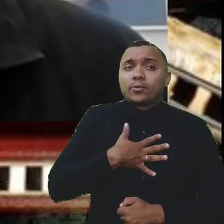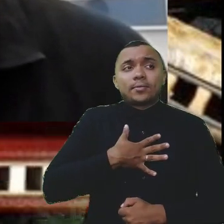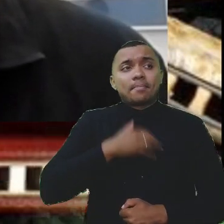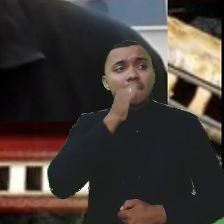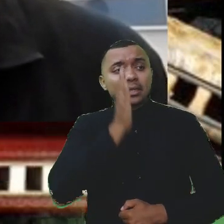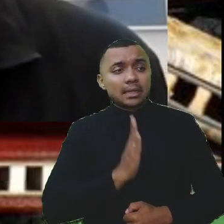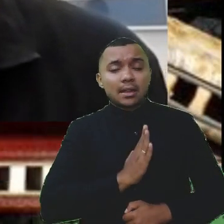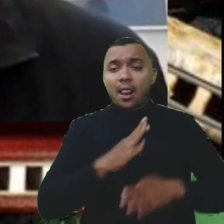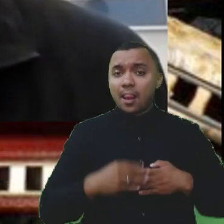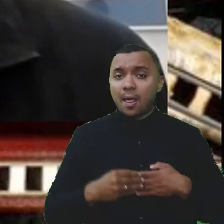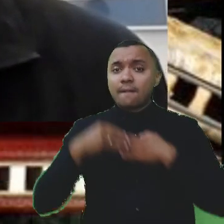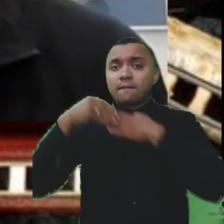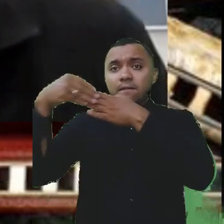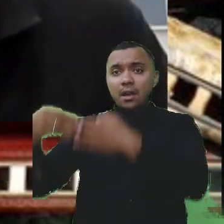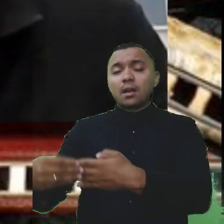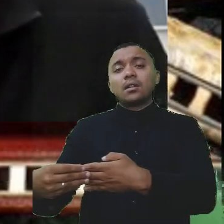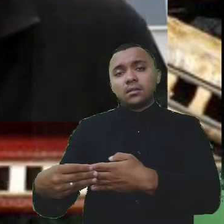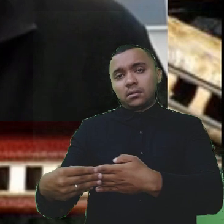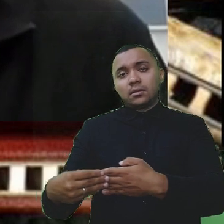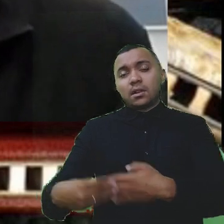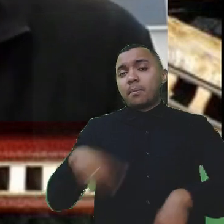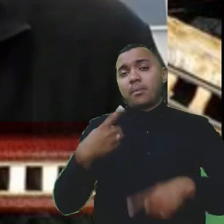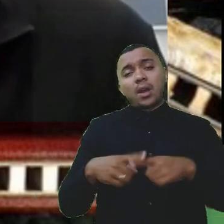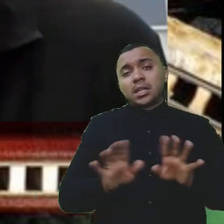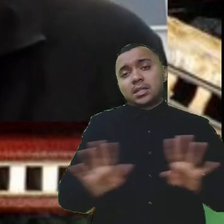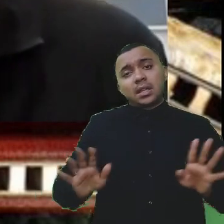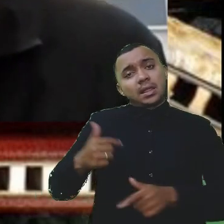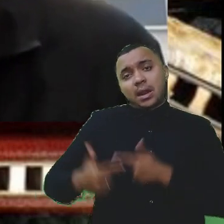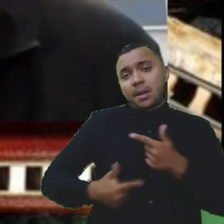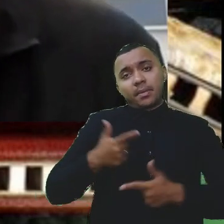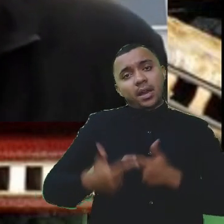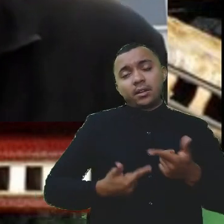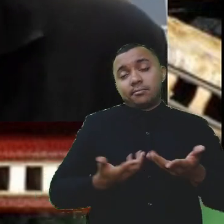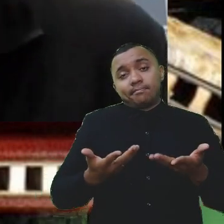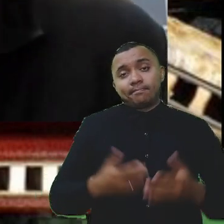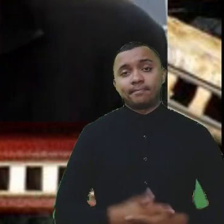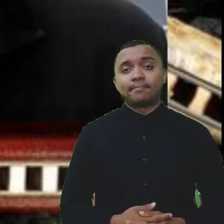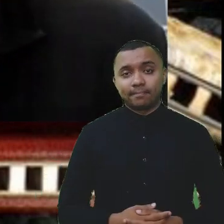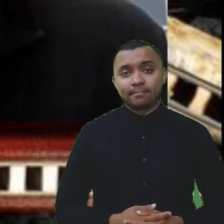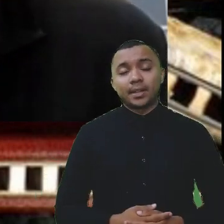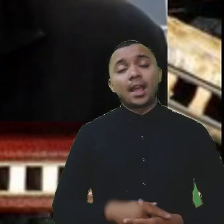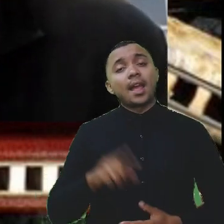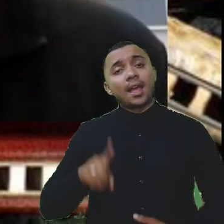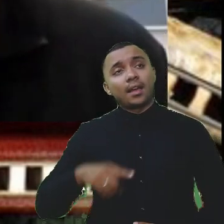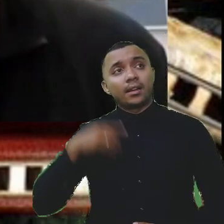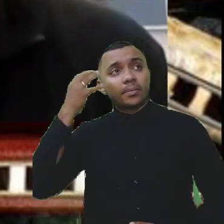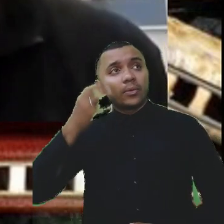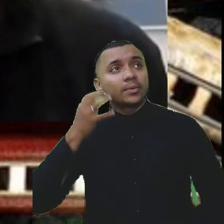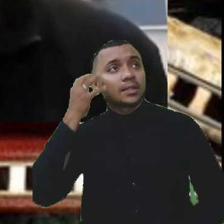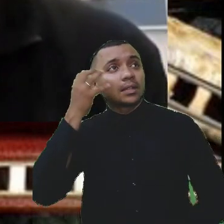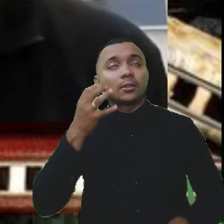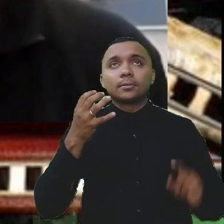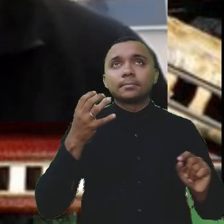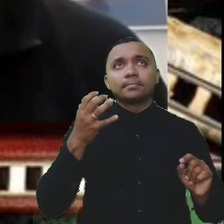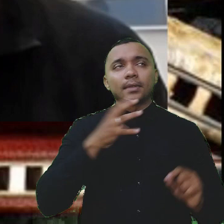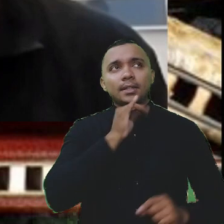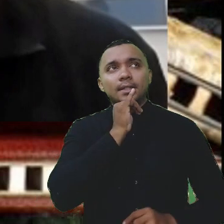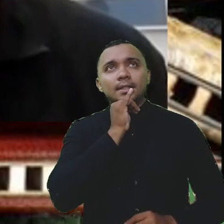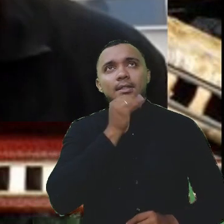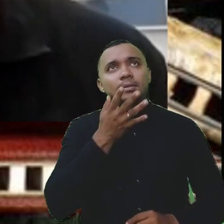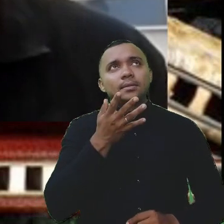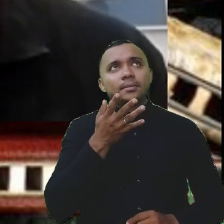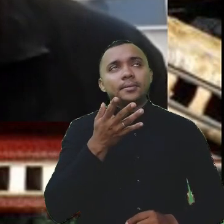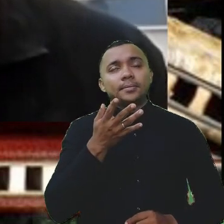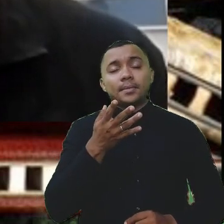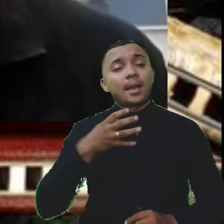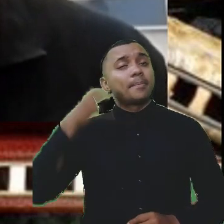Mas sem nenhum fanismo, não. É só porque é o nosso trabalho, é o que a gente faz aqui. E é a música que realmente, assim, realmente é uma palavra meio forte, mas